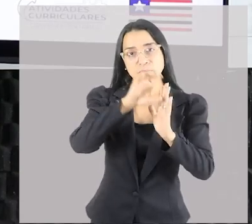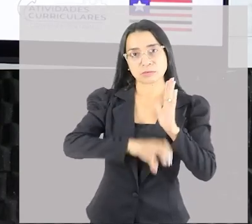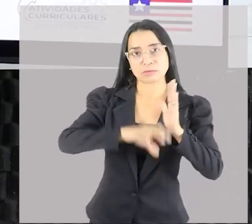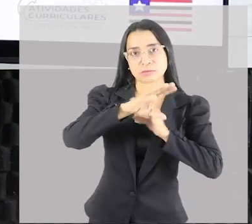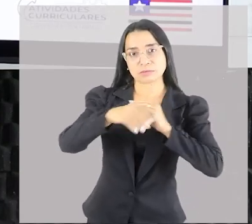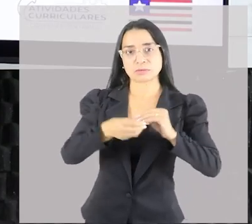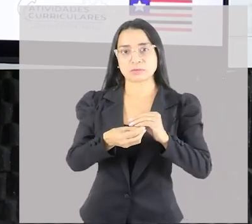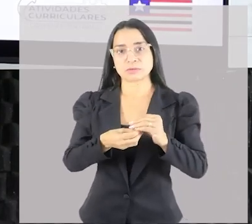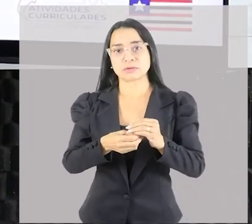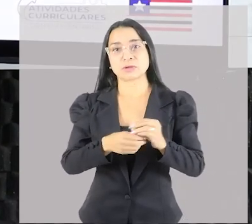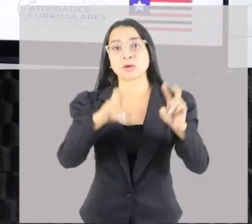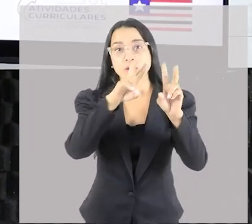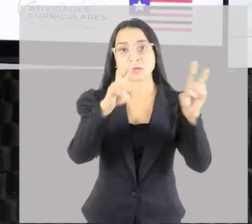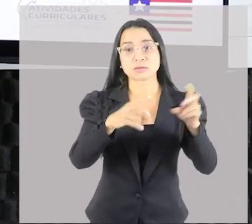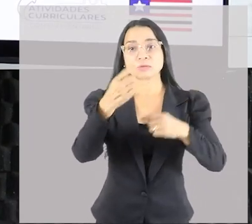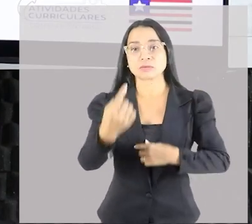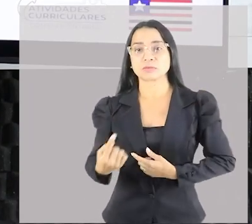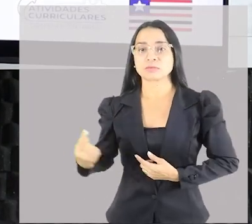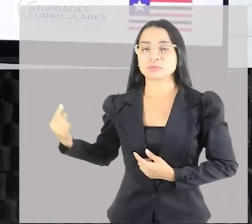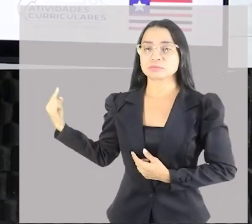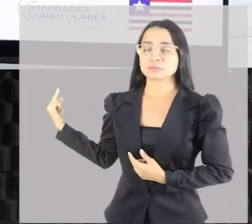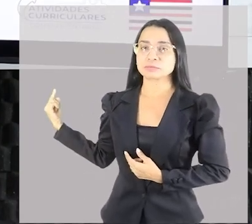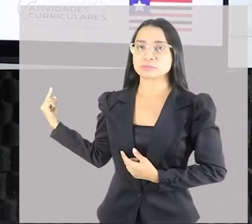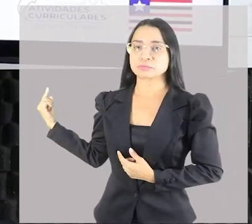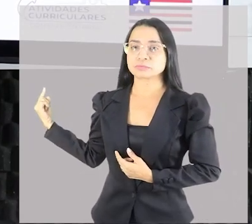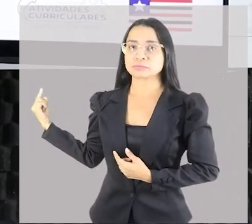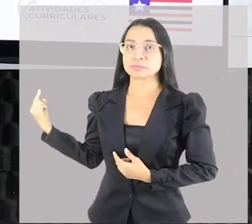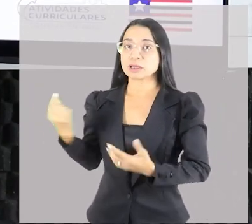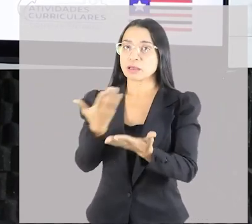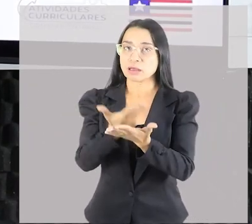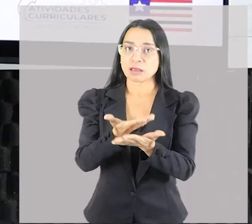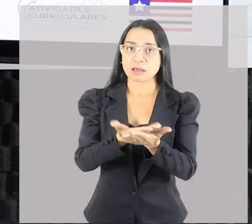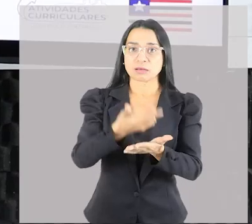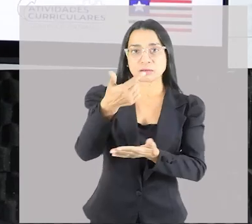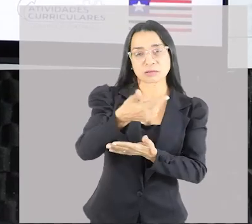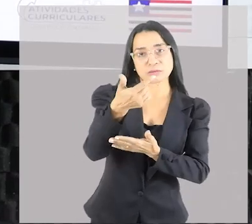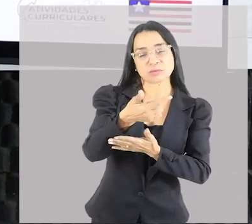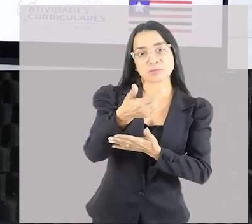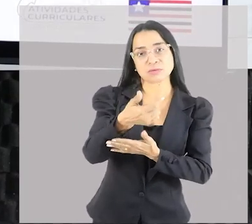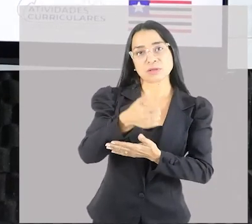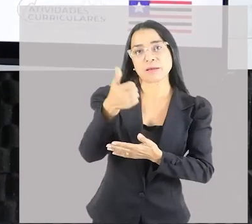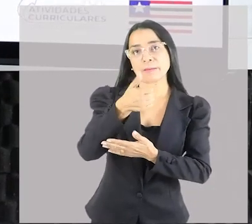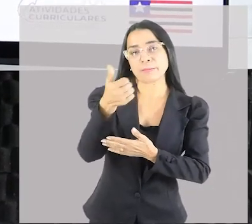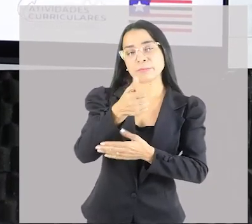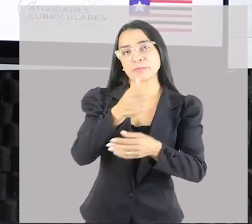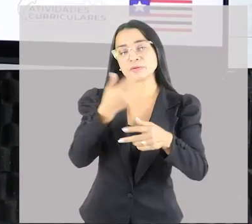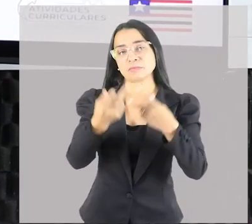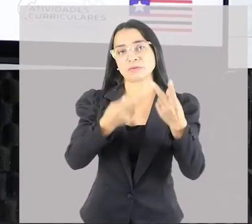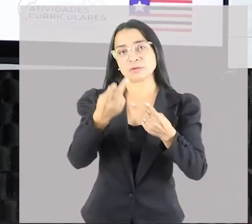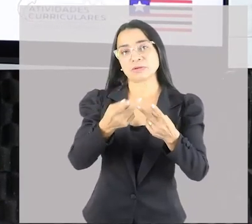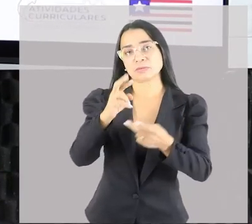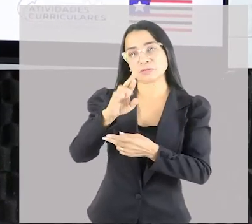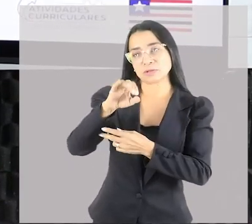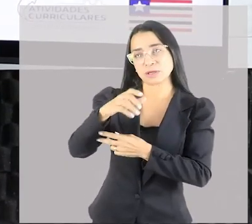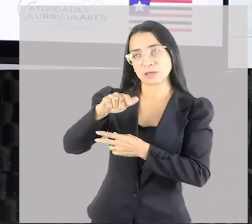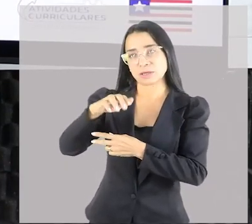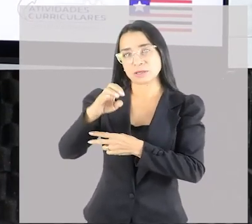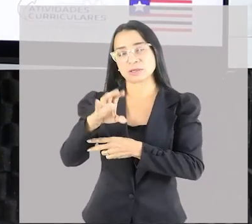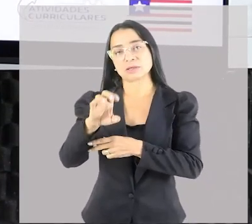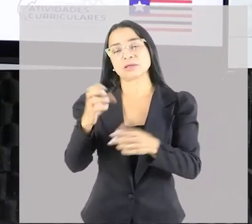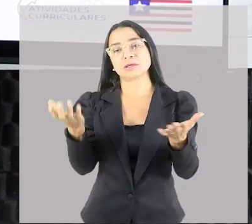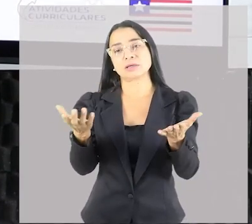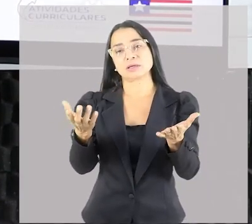hoje, patrimônio imaterial maranhense, na segunda parte. Na primeira parte a gente falou de reggae, patrimônio imaterial do